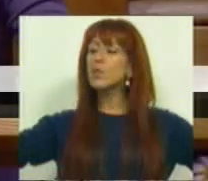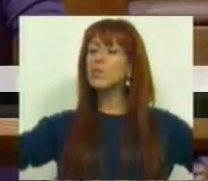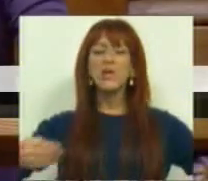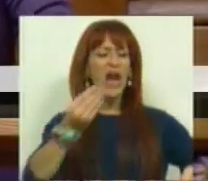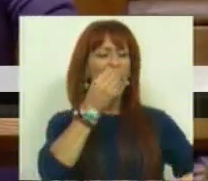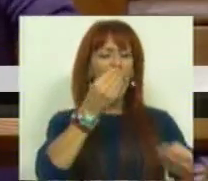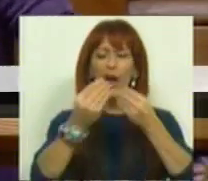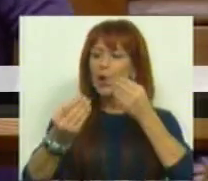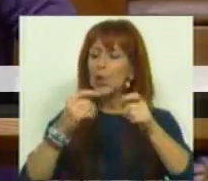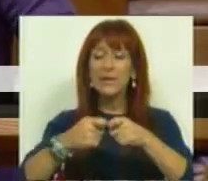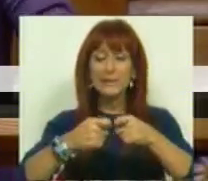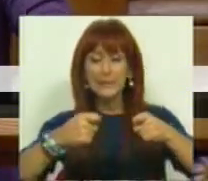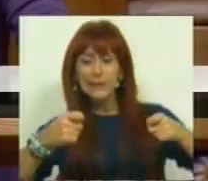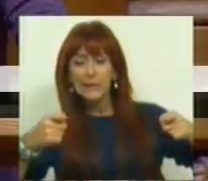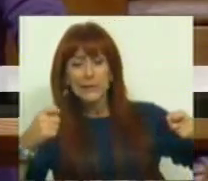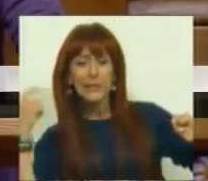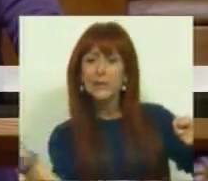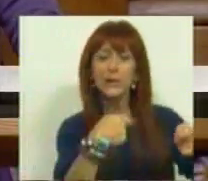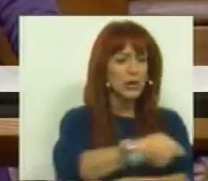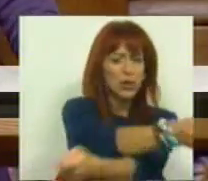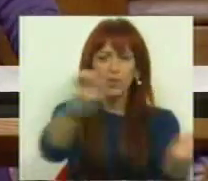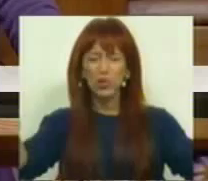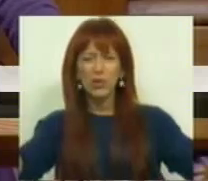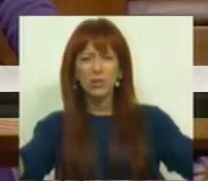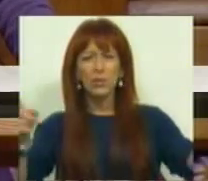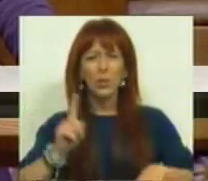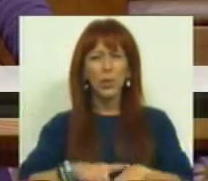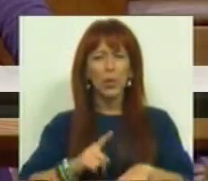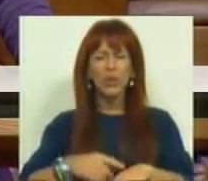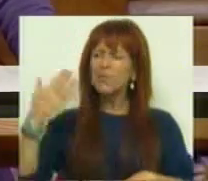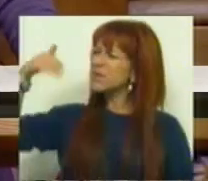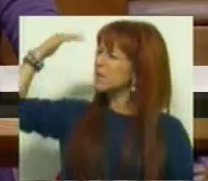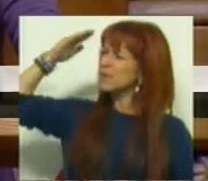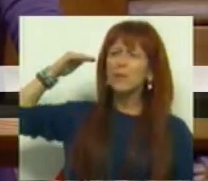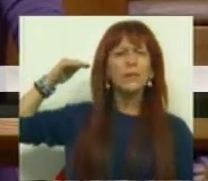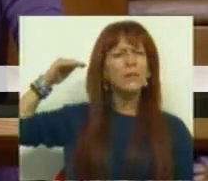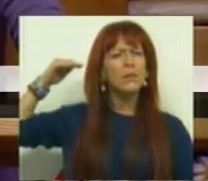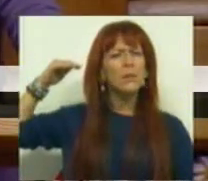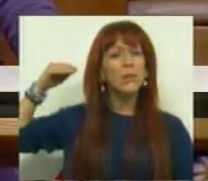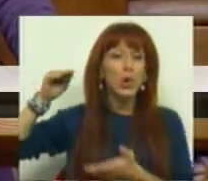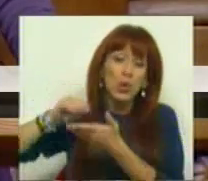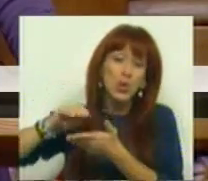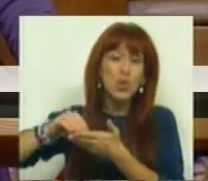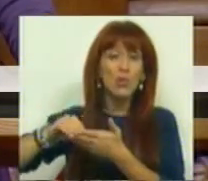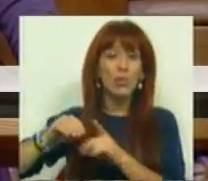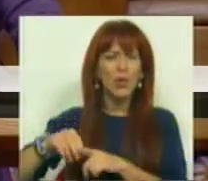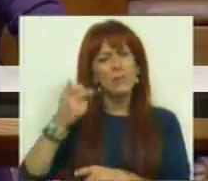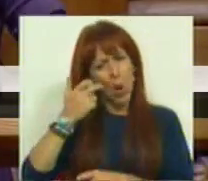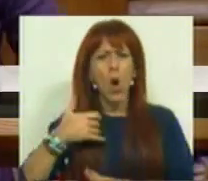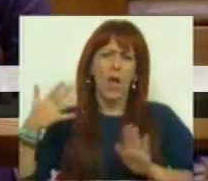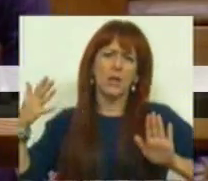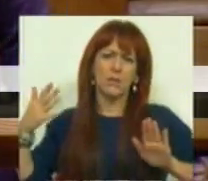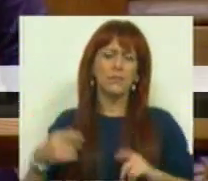que a comida esticava para todos. Os tempos, então, dos pobrezinhos mas